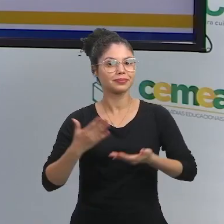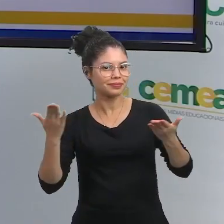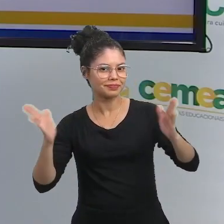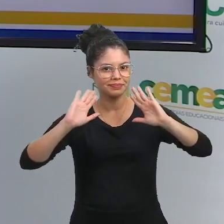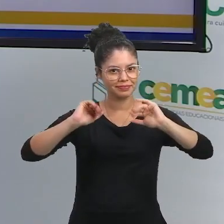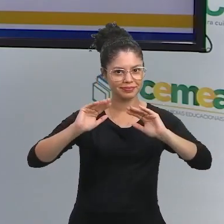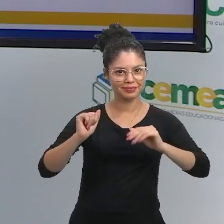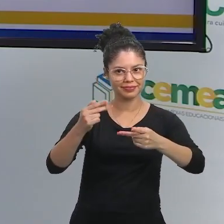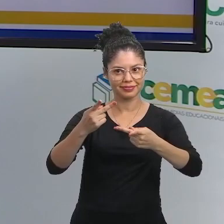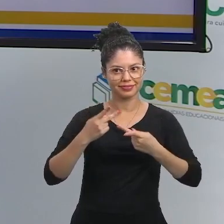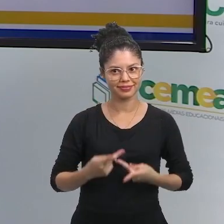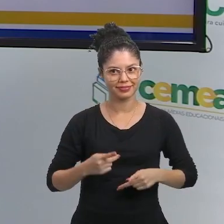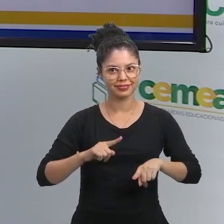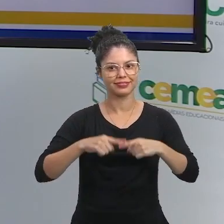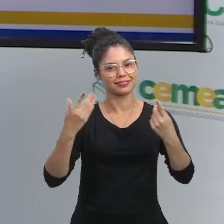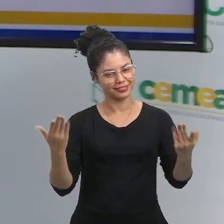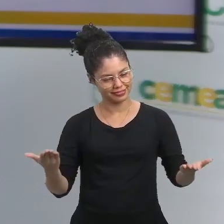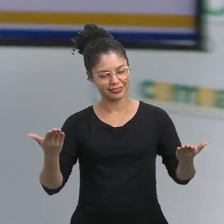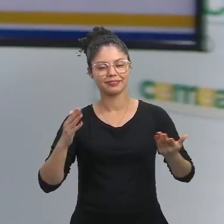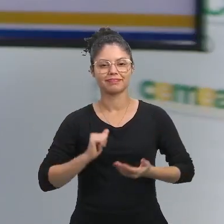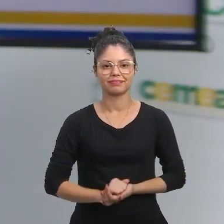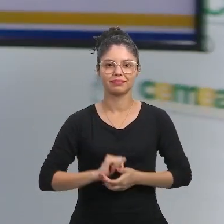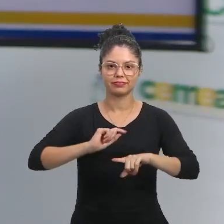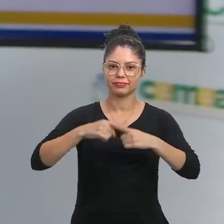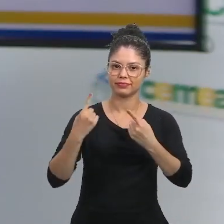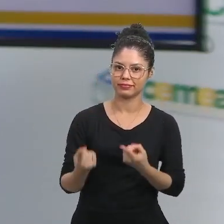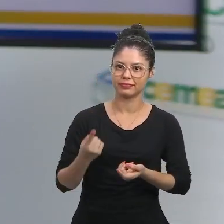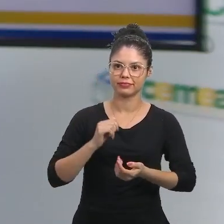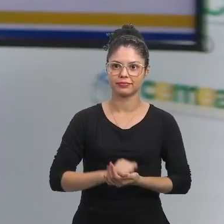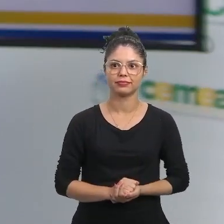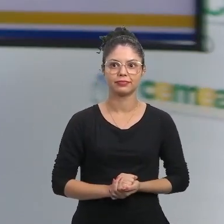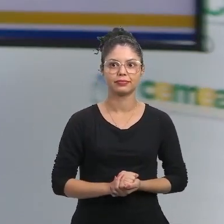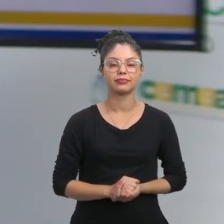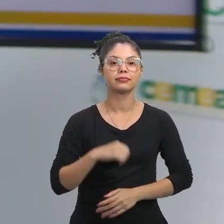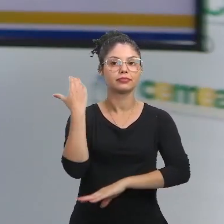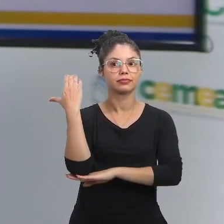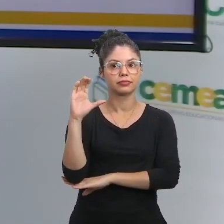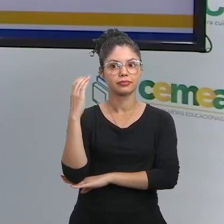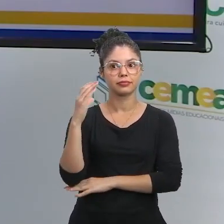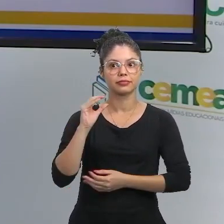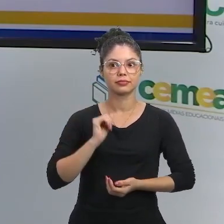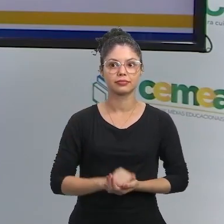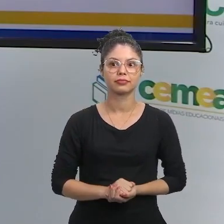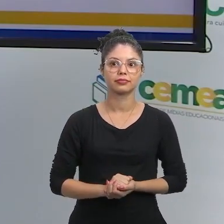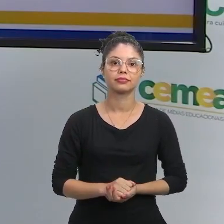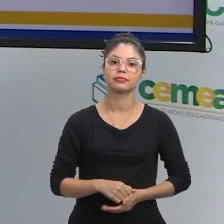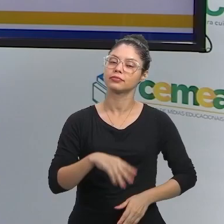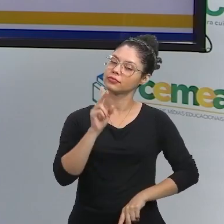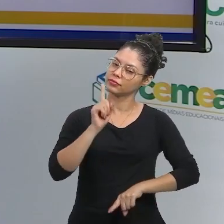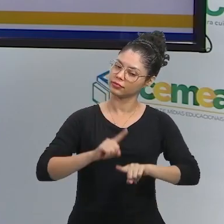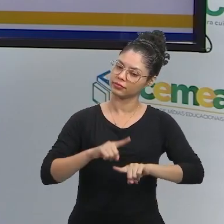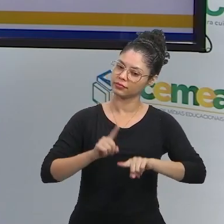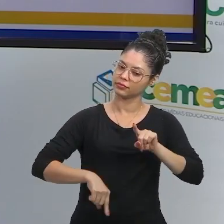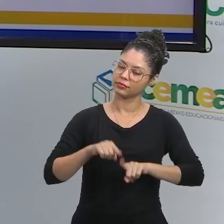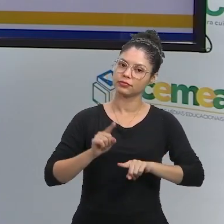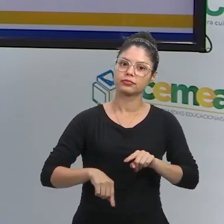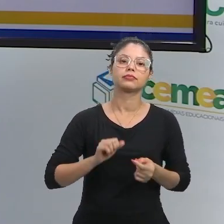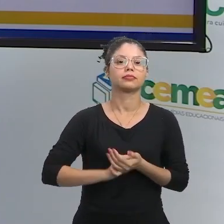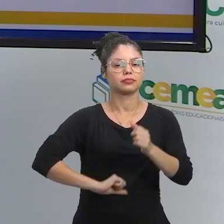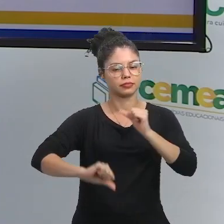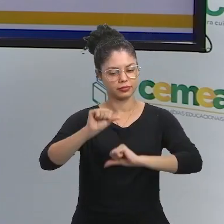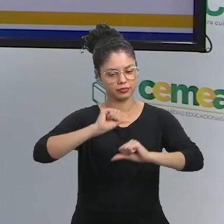Olá, seja muito bem-vindo, muito bem-vinda a mais uma aula da ciência que estuda a matéria, bem como suas